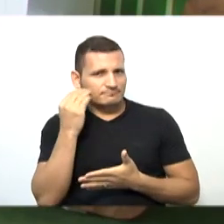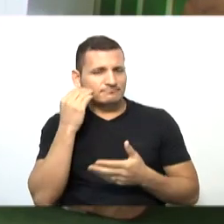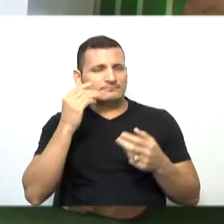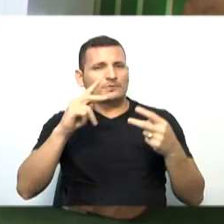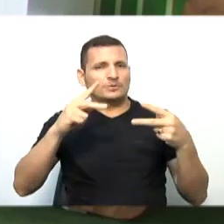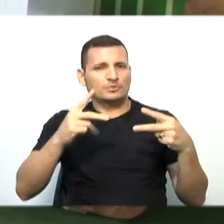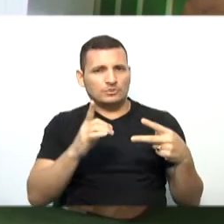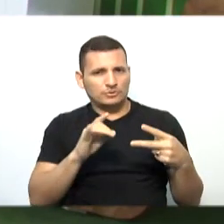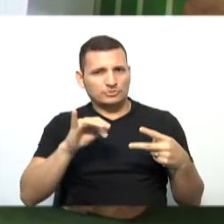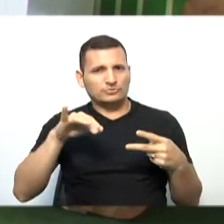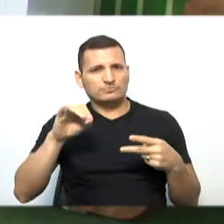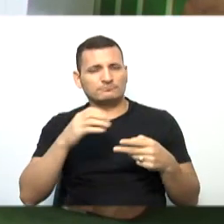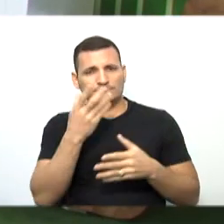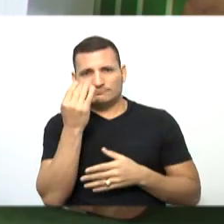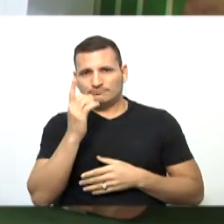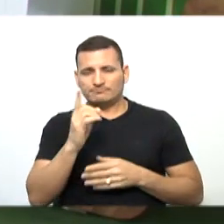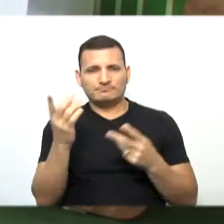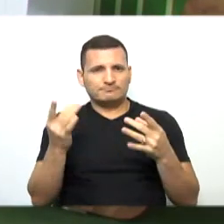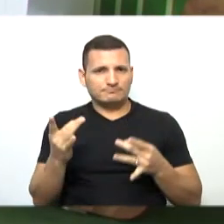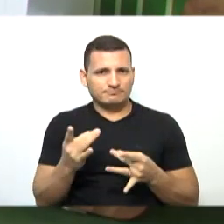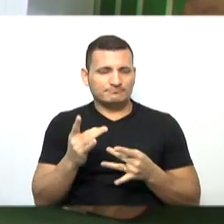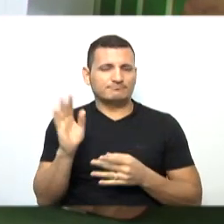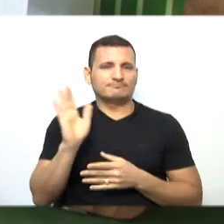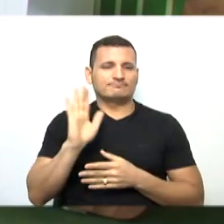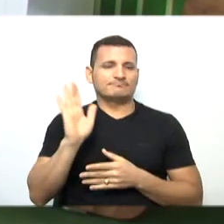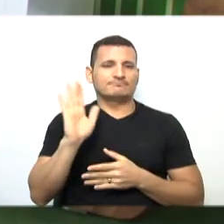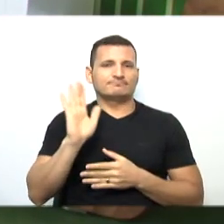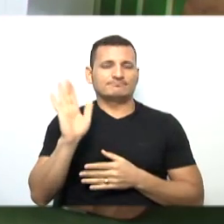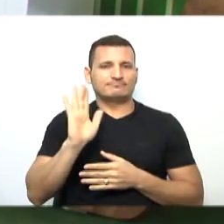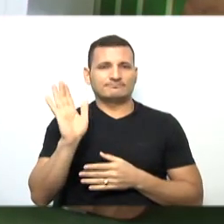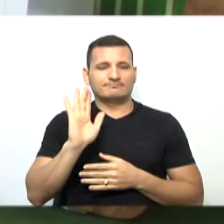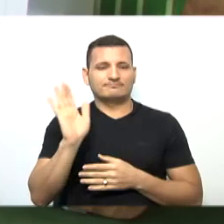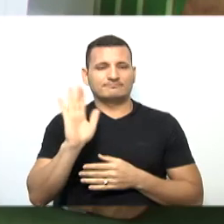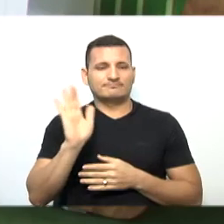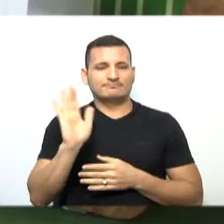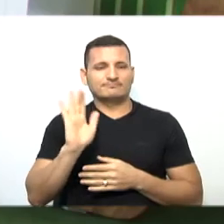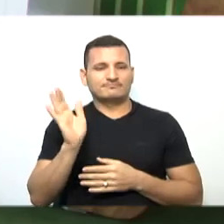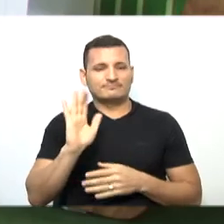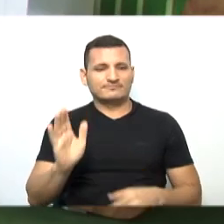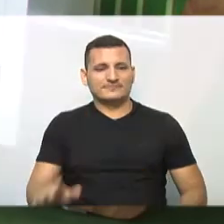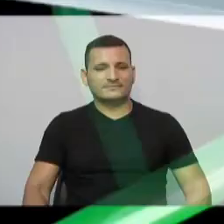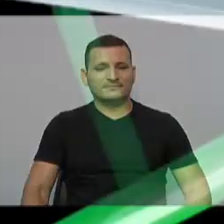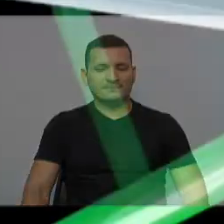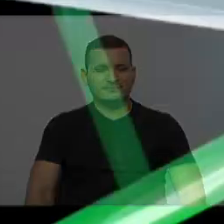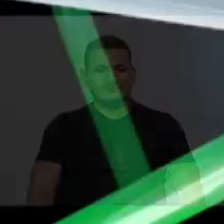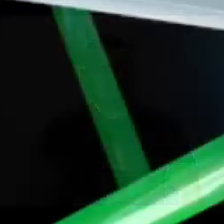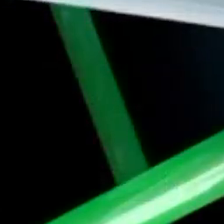dos detalhes, tá bom? Gente, até a próxima aula. Beijo. Até a próxima, pessoal. Um abraço.